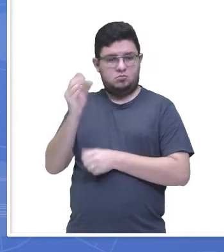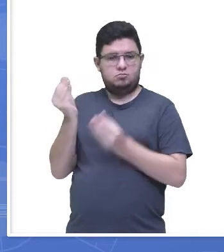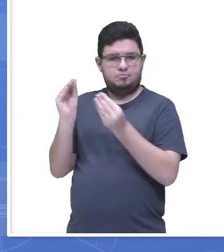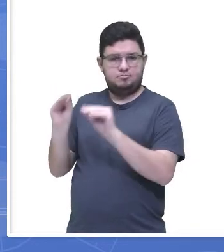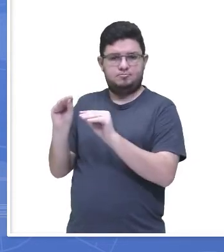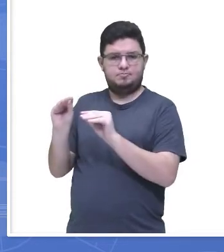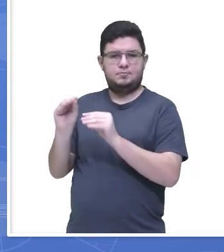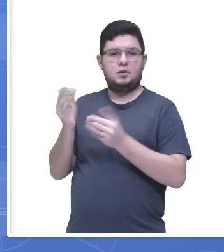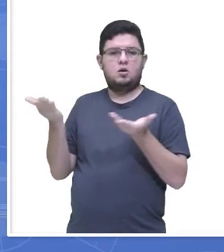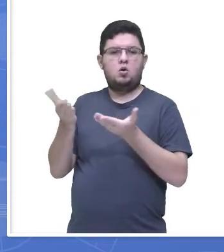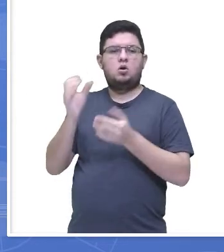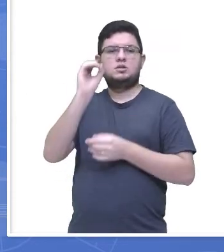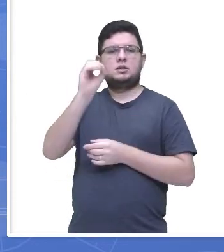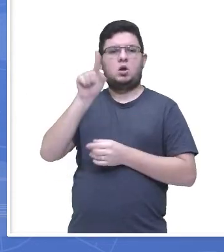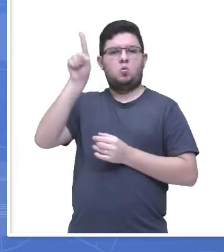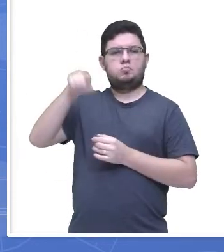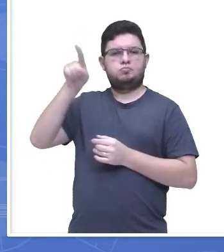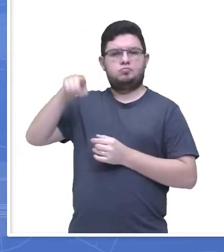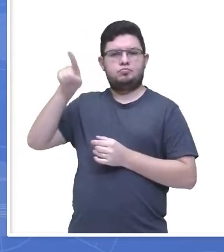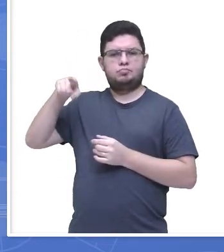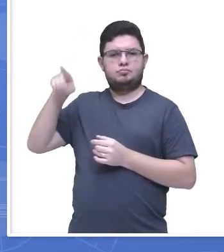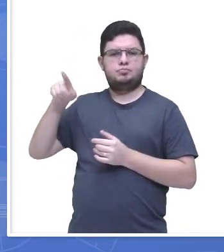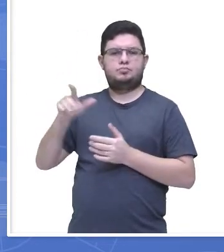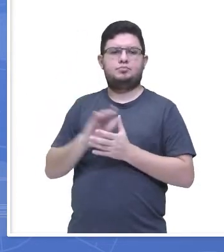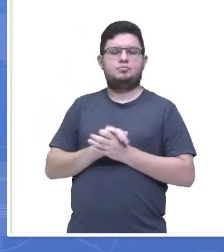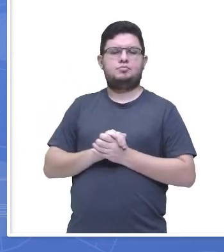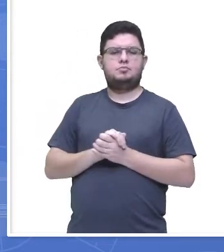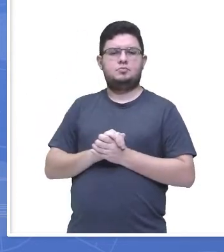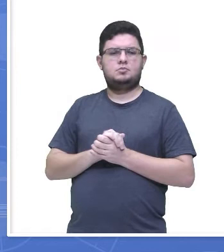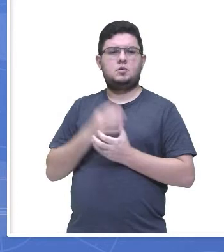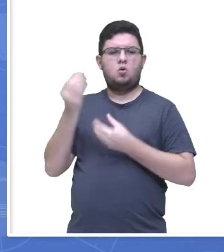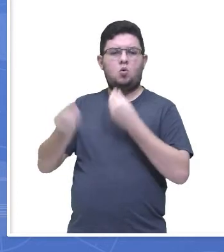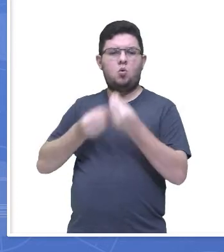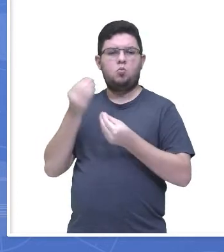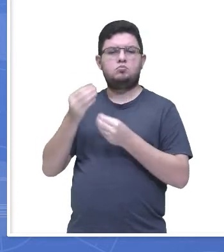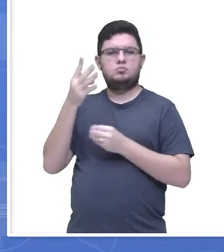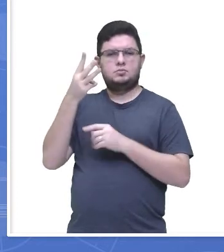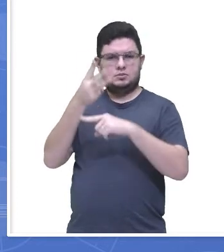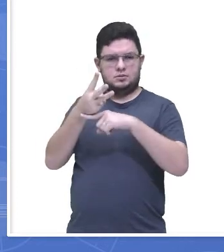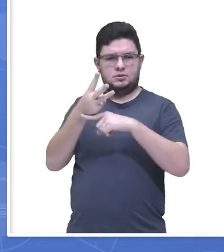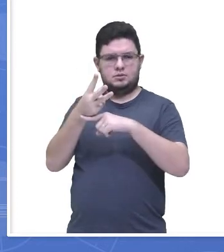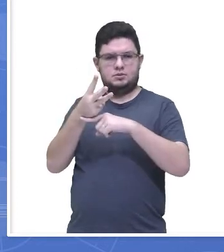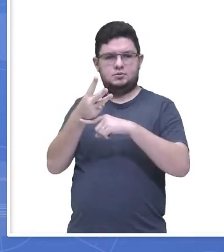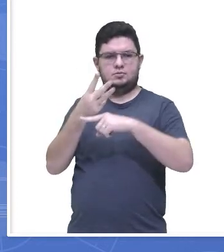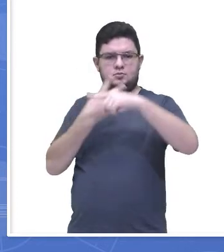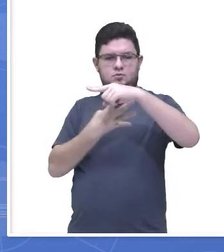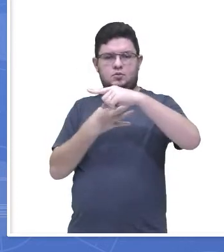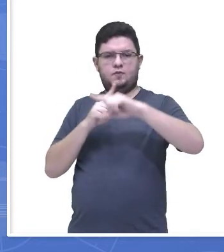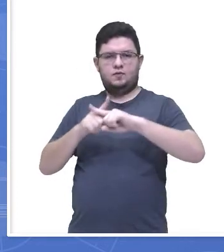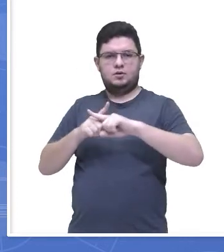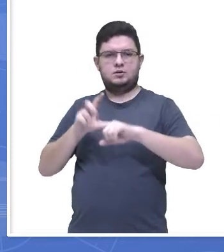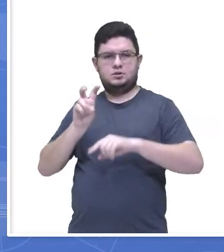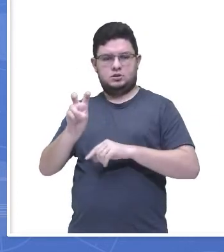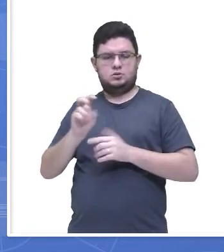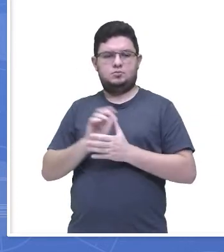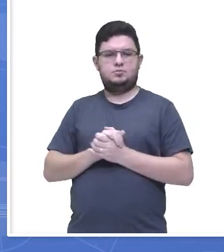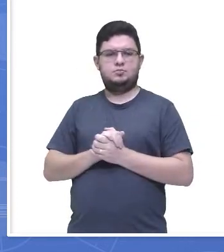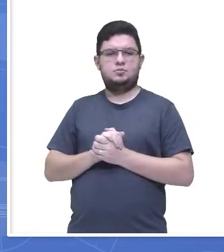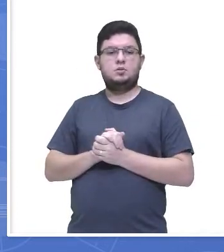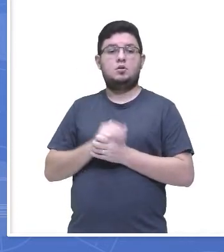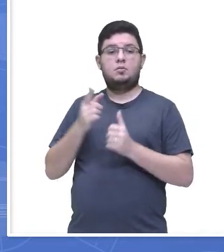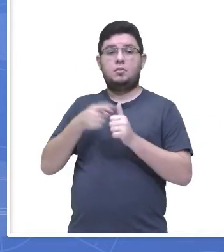por minuto. Ao final desse tempo, a temperatura do corpo é 72 graus Celsius. Qual é o calor específico